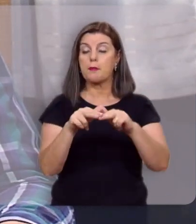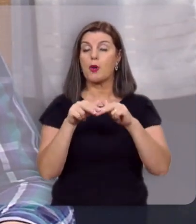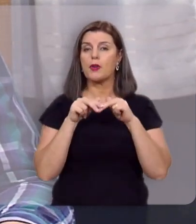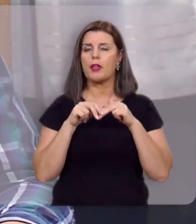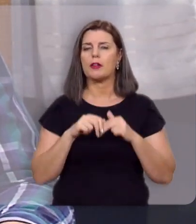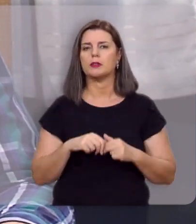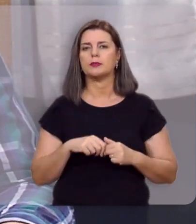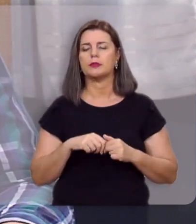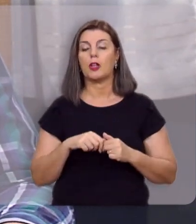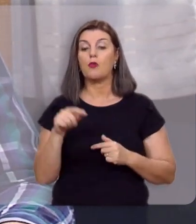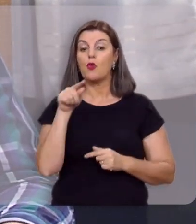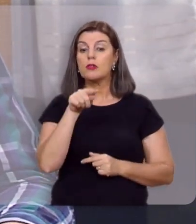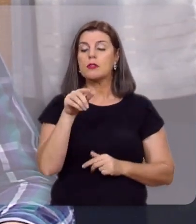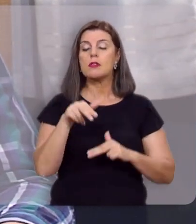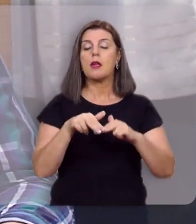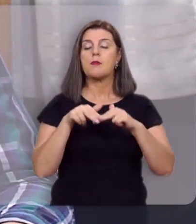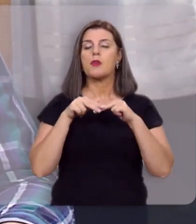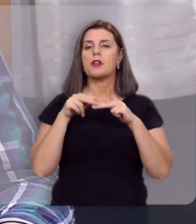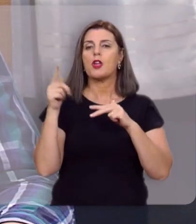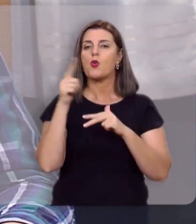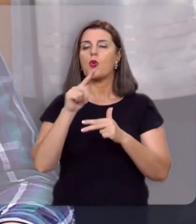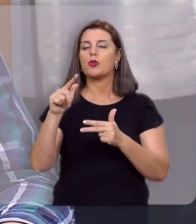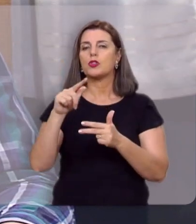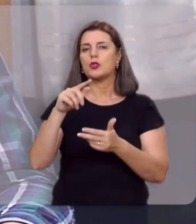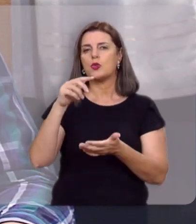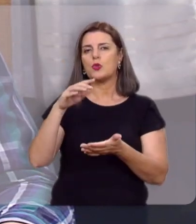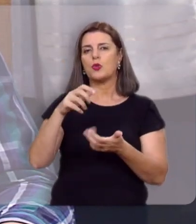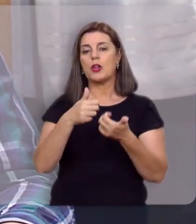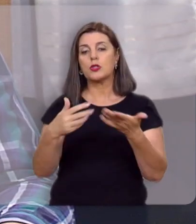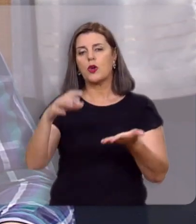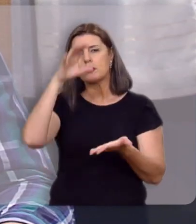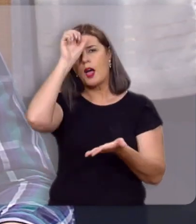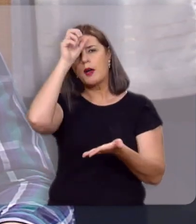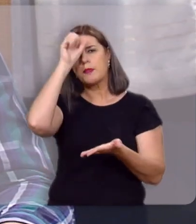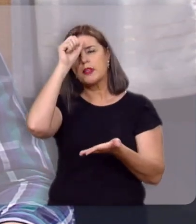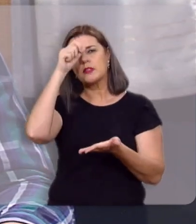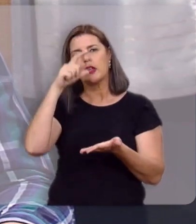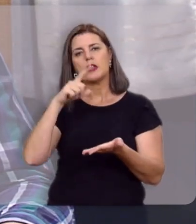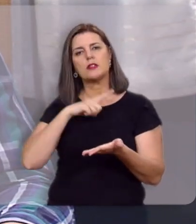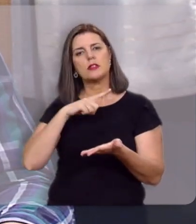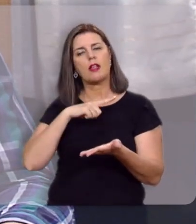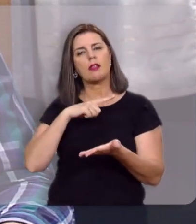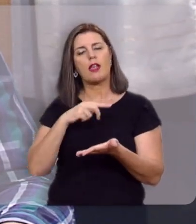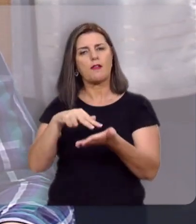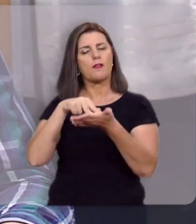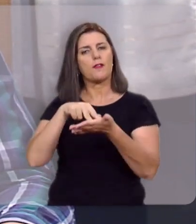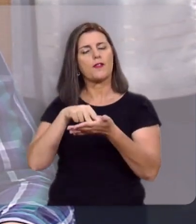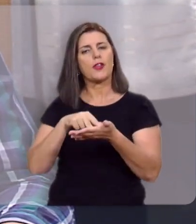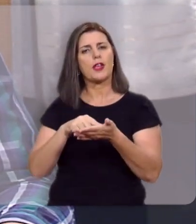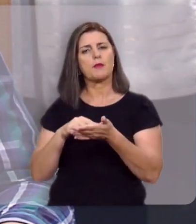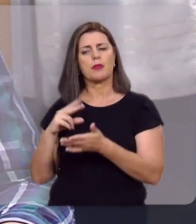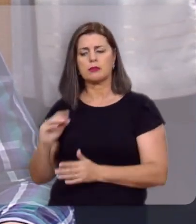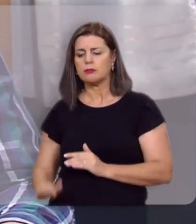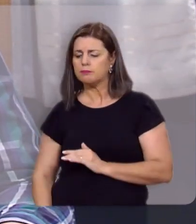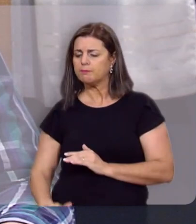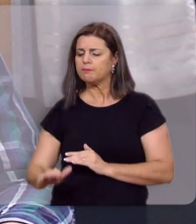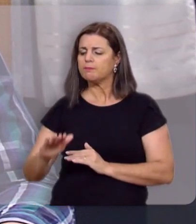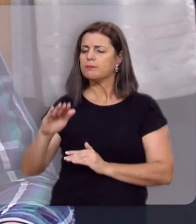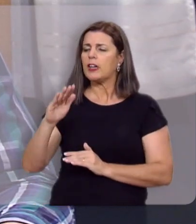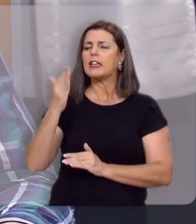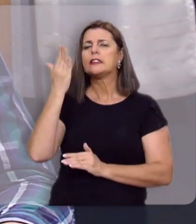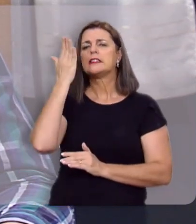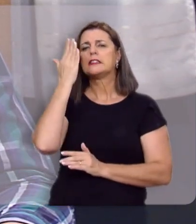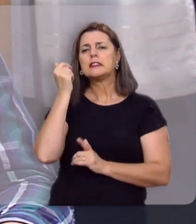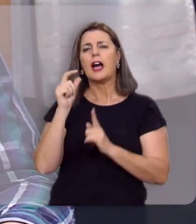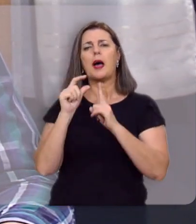porém, permanece naquilo que aprendeste e de que foste inteirado, e que desde a infância sabes